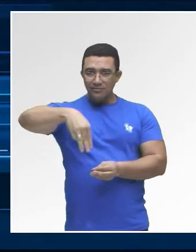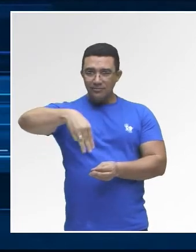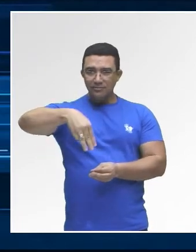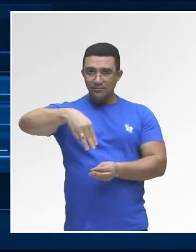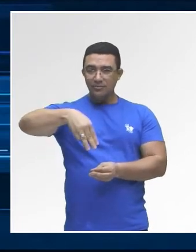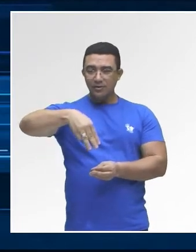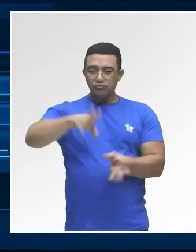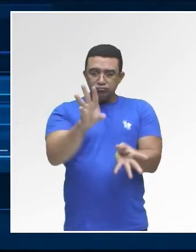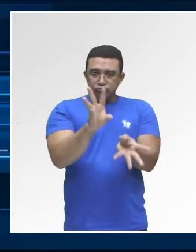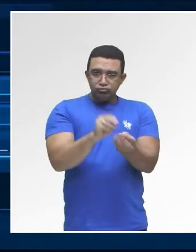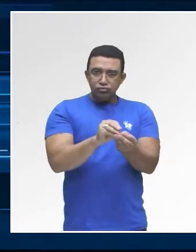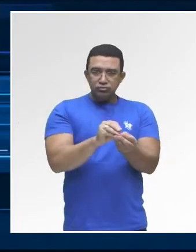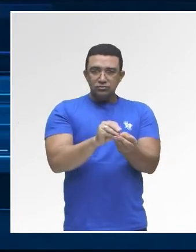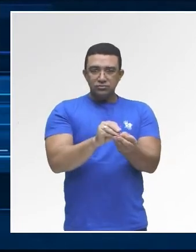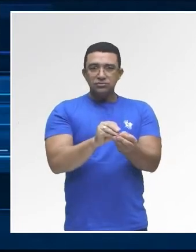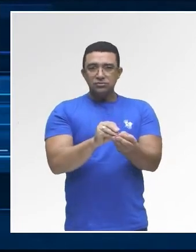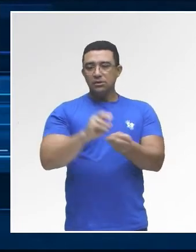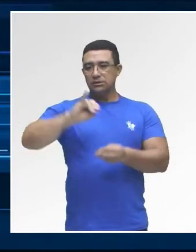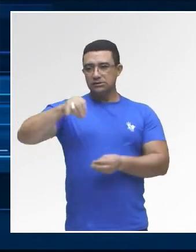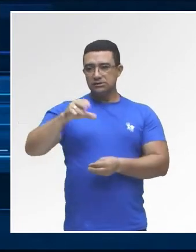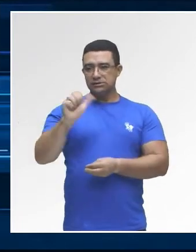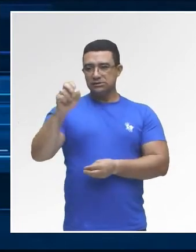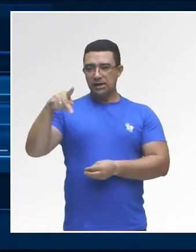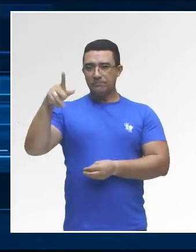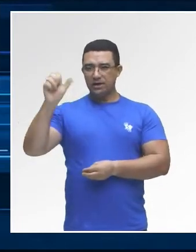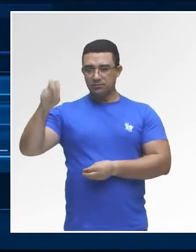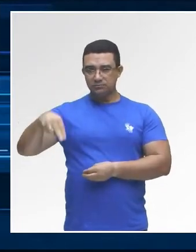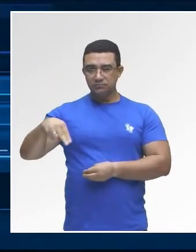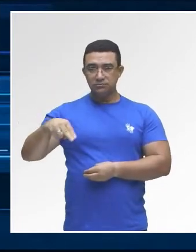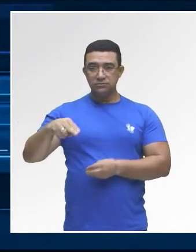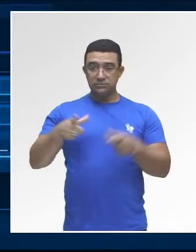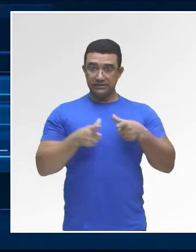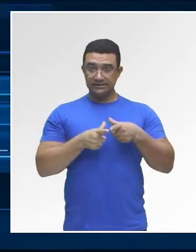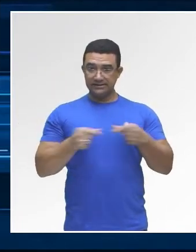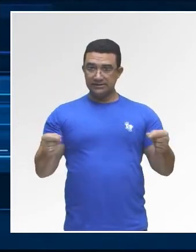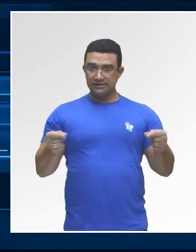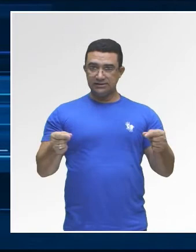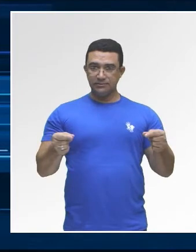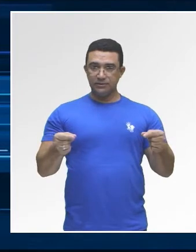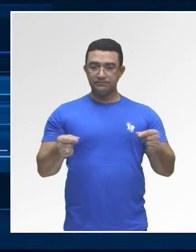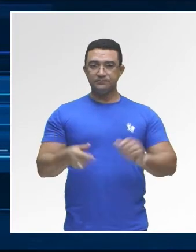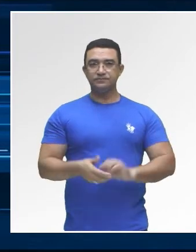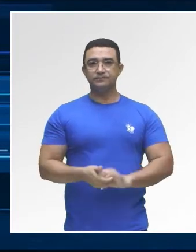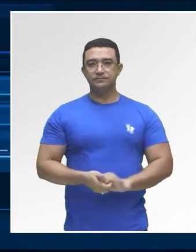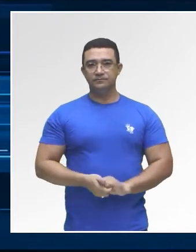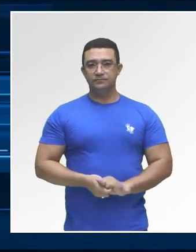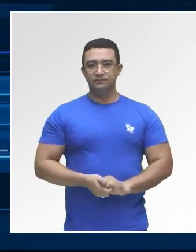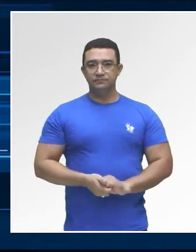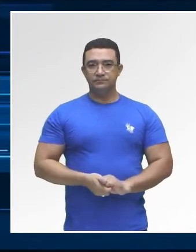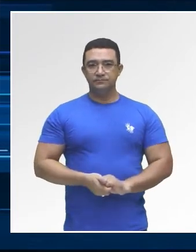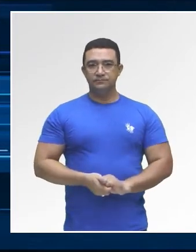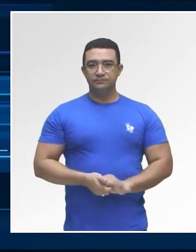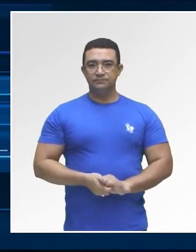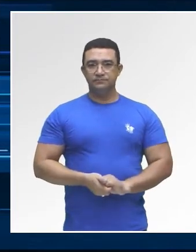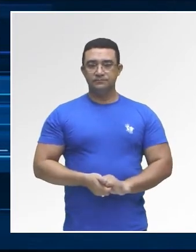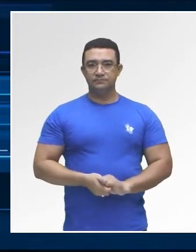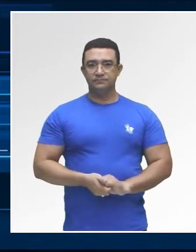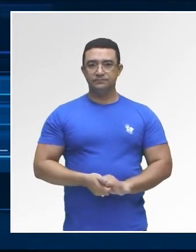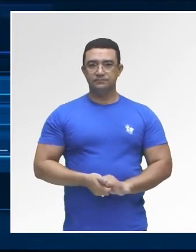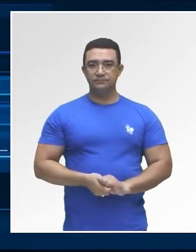daí tá na forma contraída. Eu sou from, da ou de, qual é o nome do país?